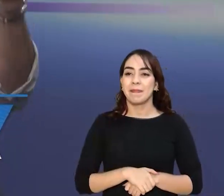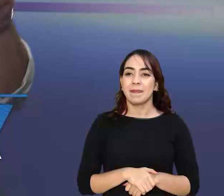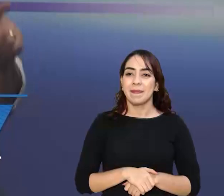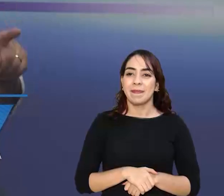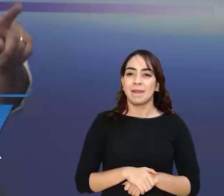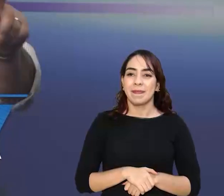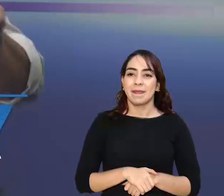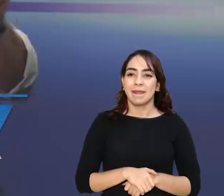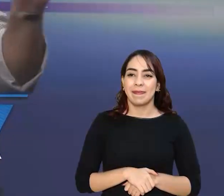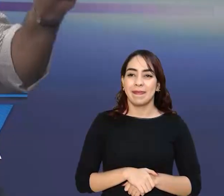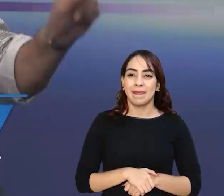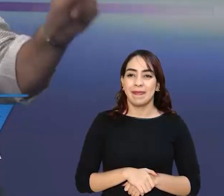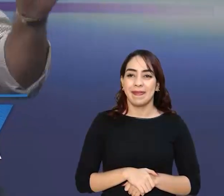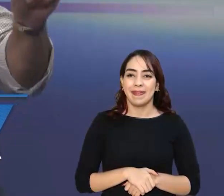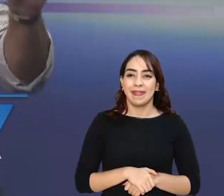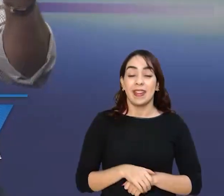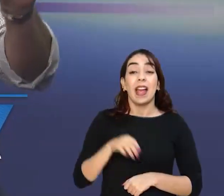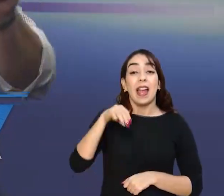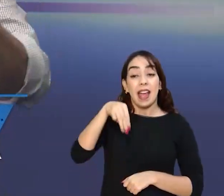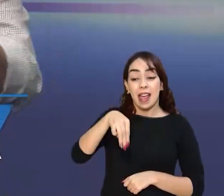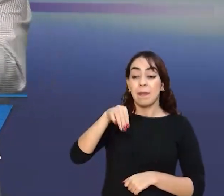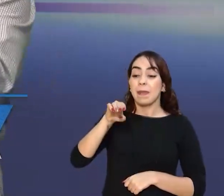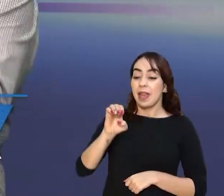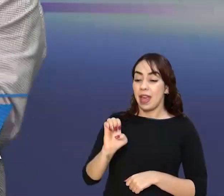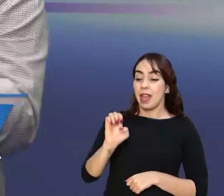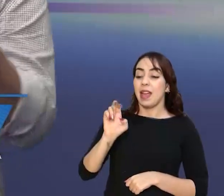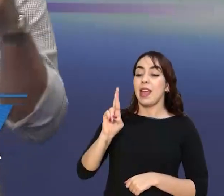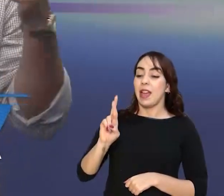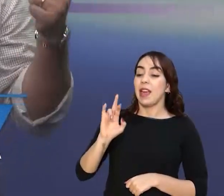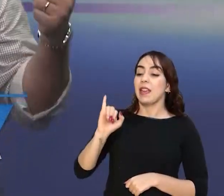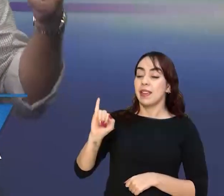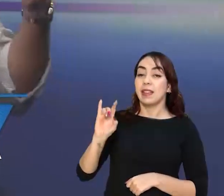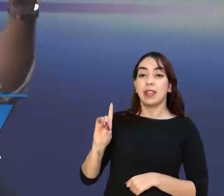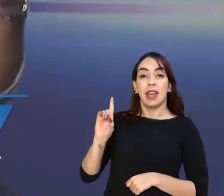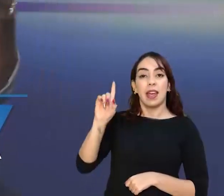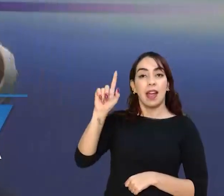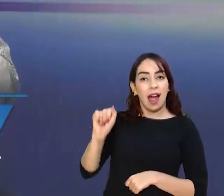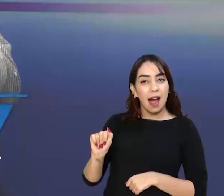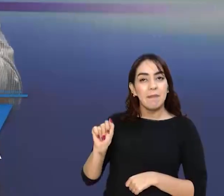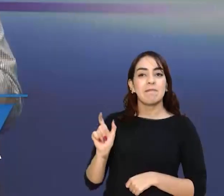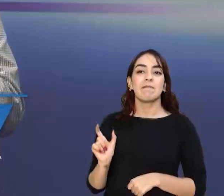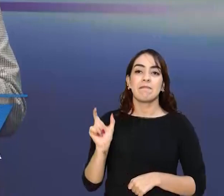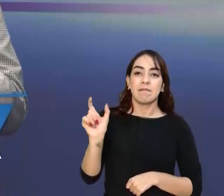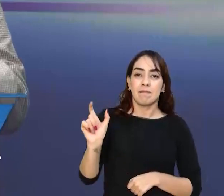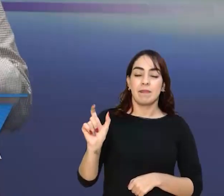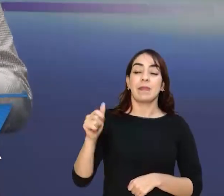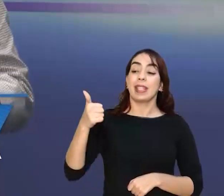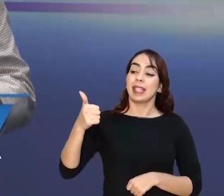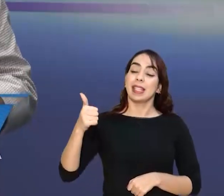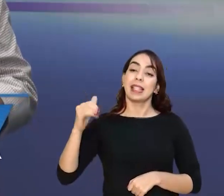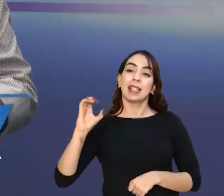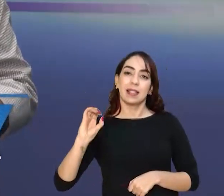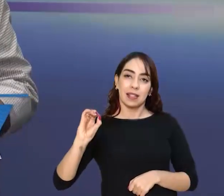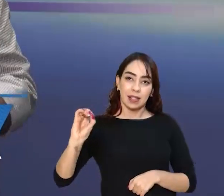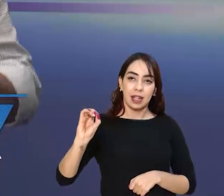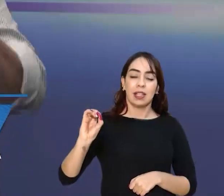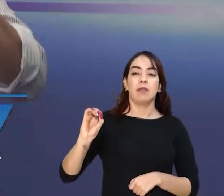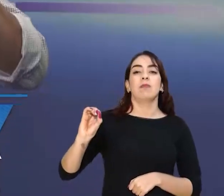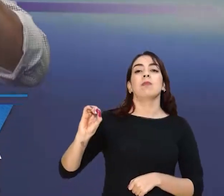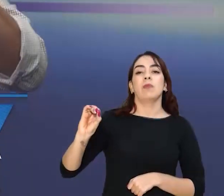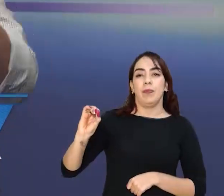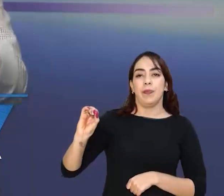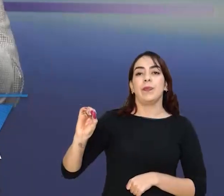pronúncia? Mérida. M-E-R-I-D-A. Mérida. Ele está na 10ª colocação no campeonato venezuelano,